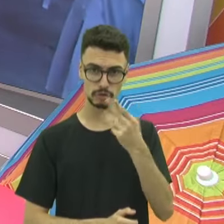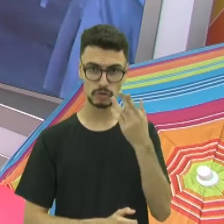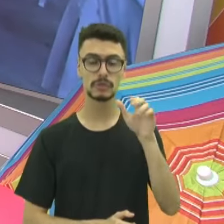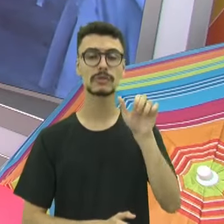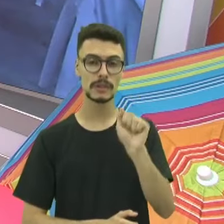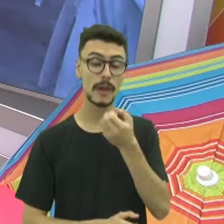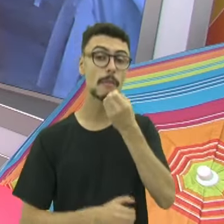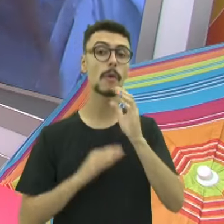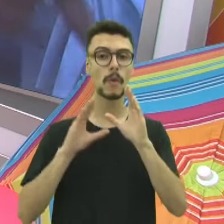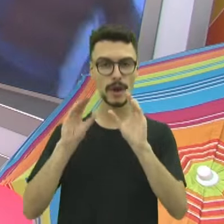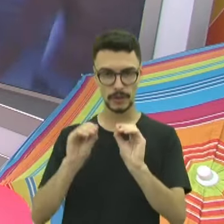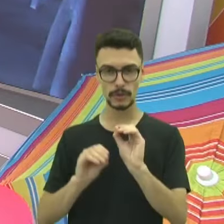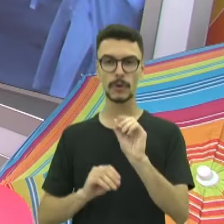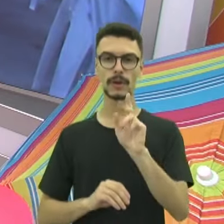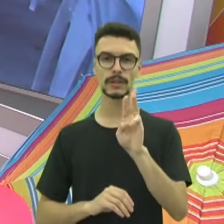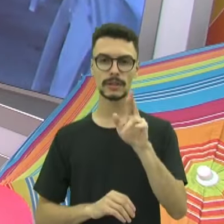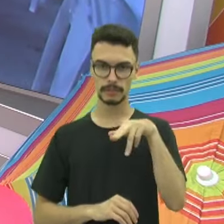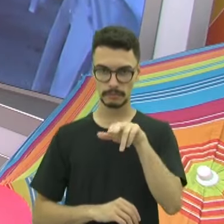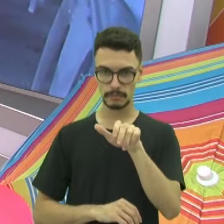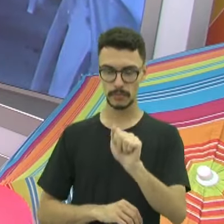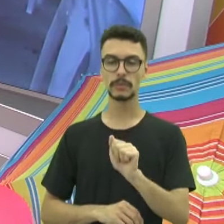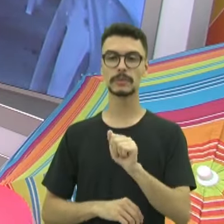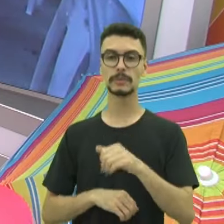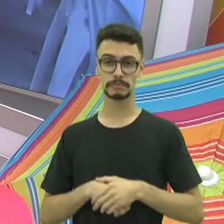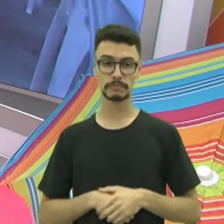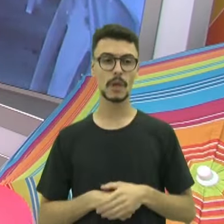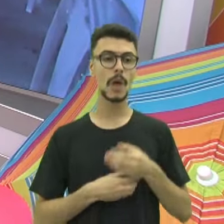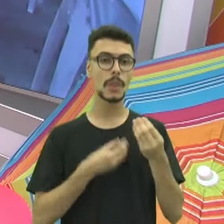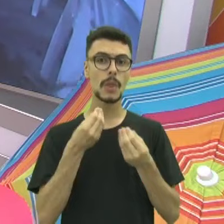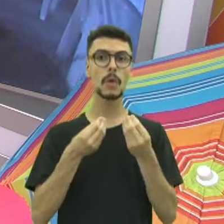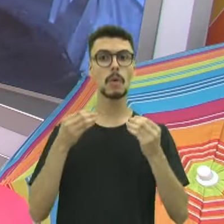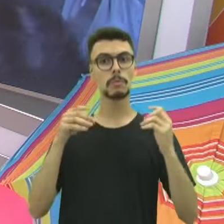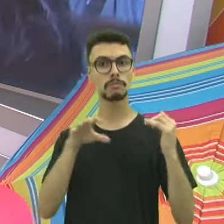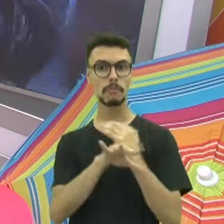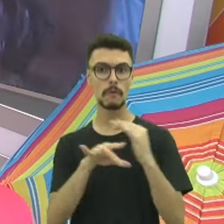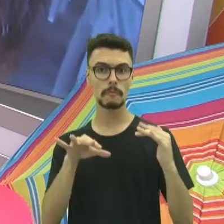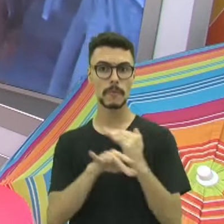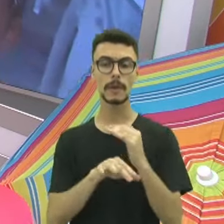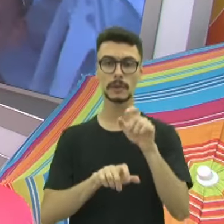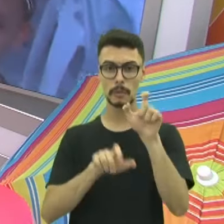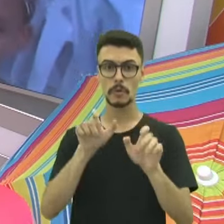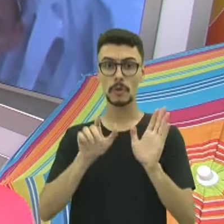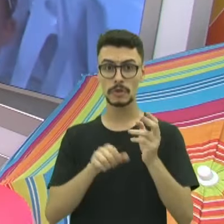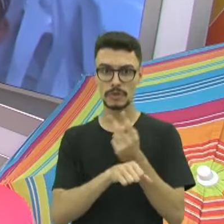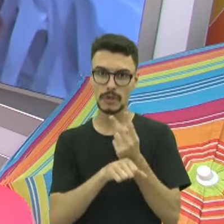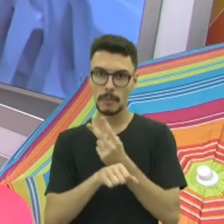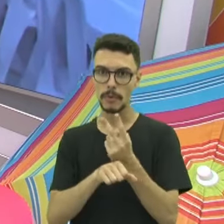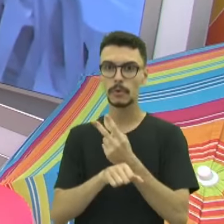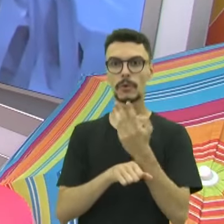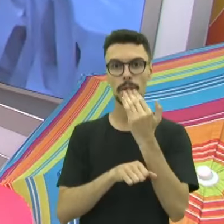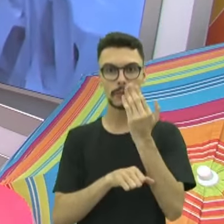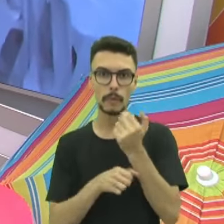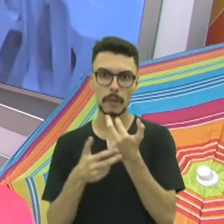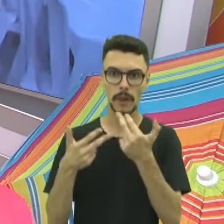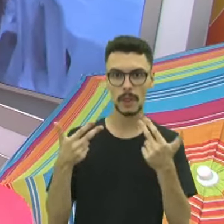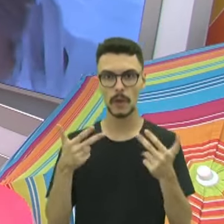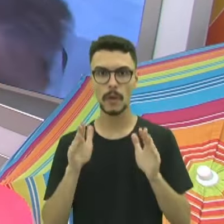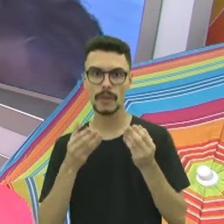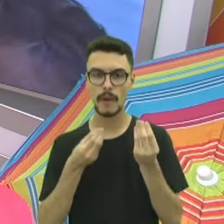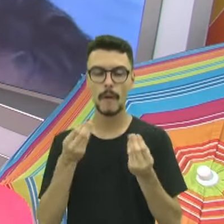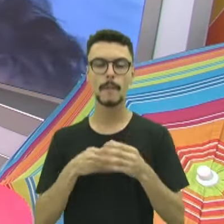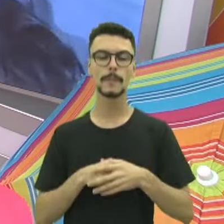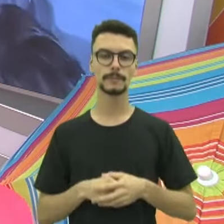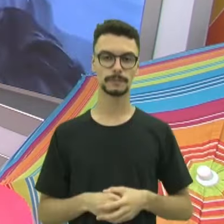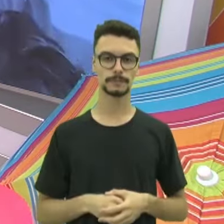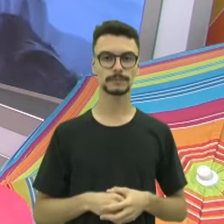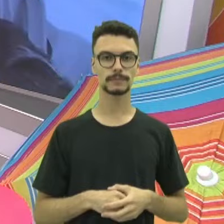seja bem-vinda ao Verão Interativo de hoje. Como é que tá a movimentação por aí? A galera já procurando marisco, já procurando caranguejo?